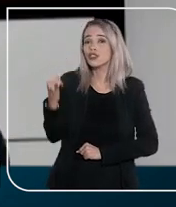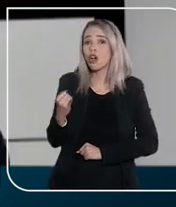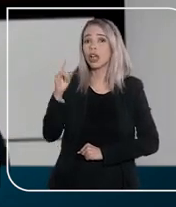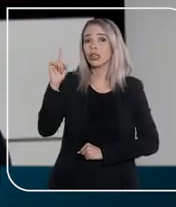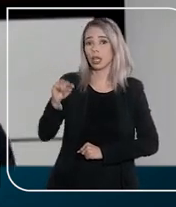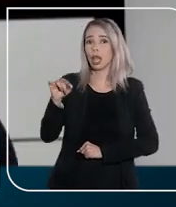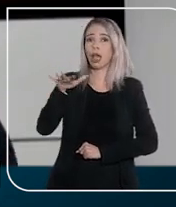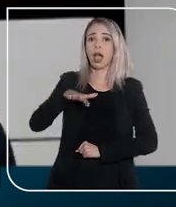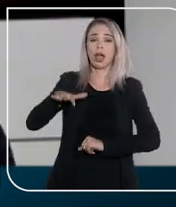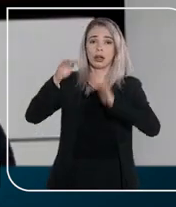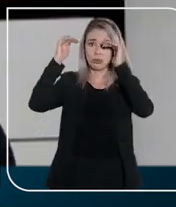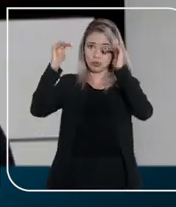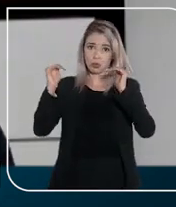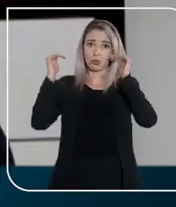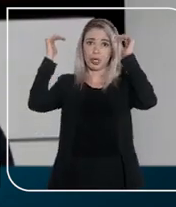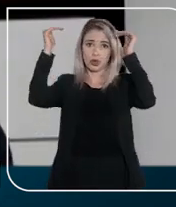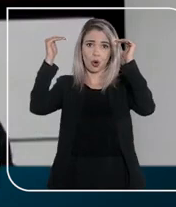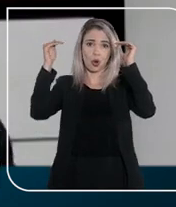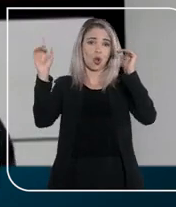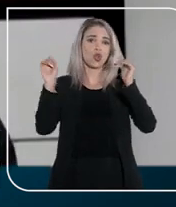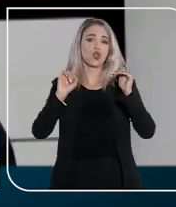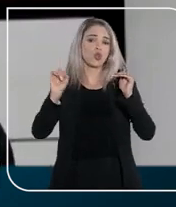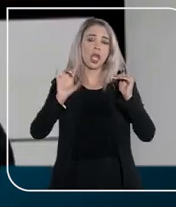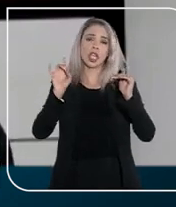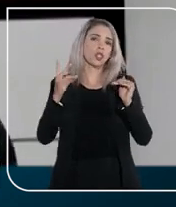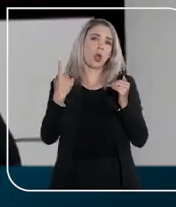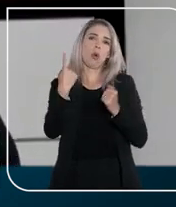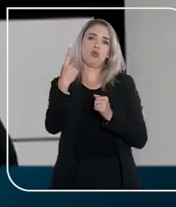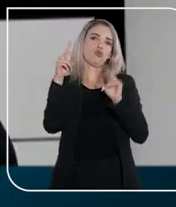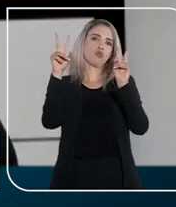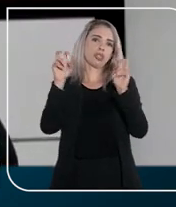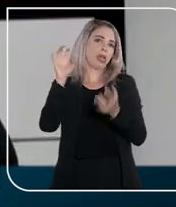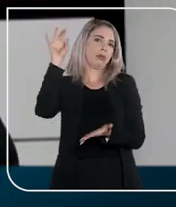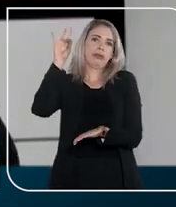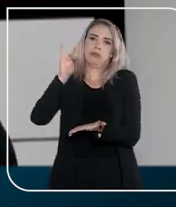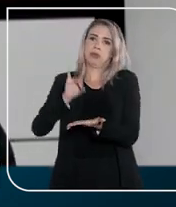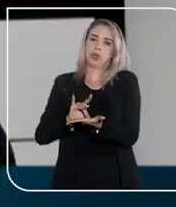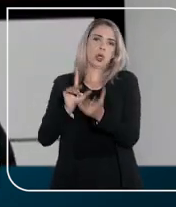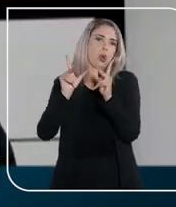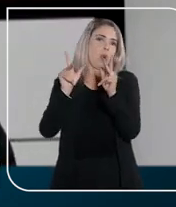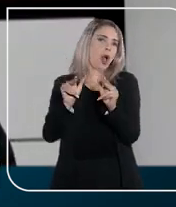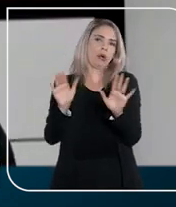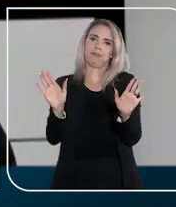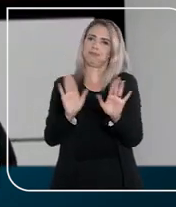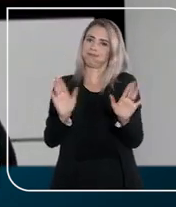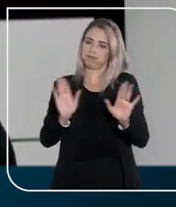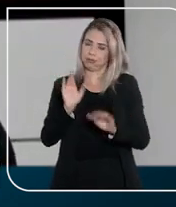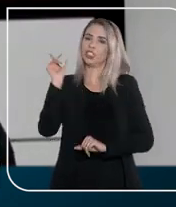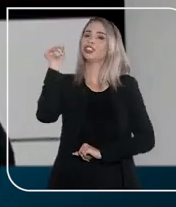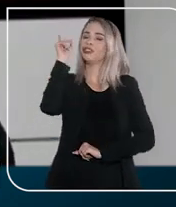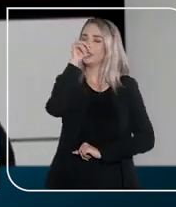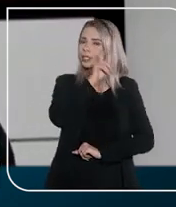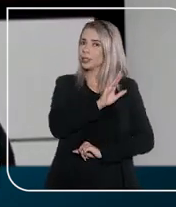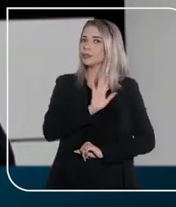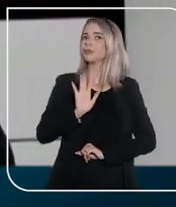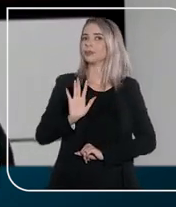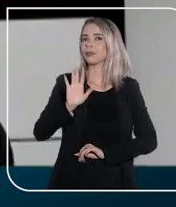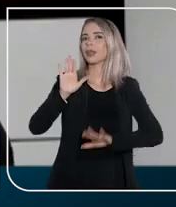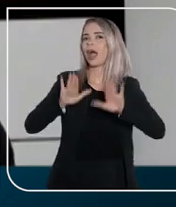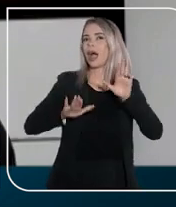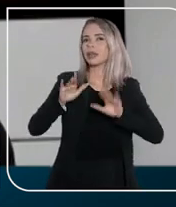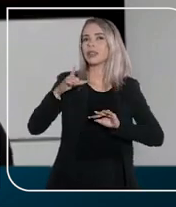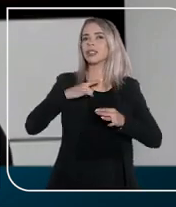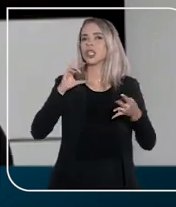corte superior, ele não vai simplesmente julgar um caso em concreto. É muito difícil que isso aconteça, talvez na via do